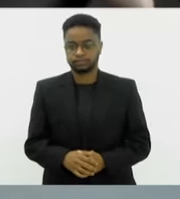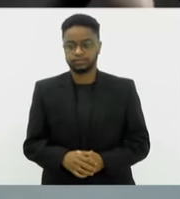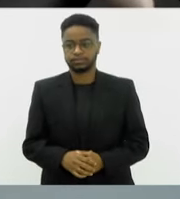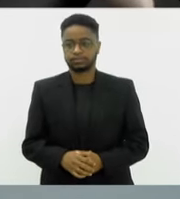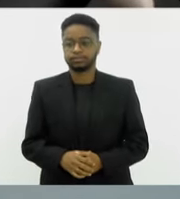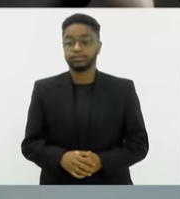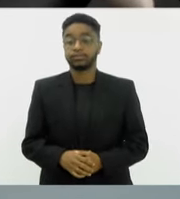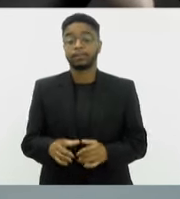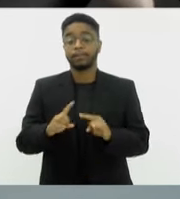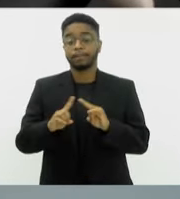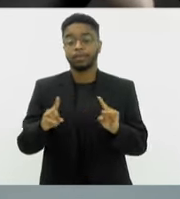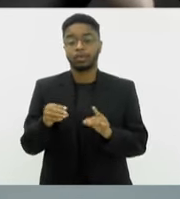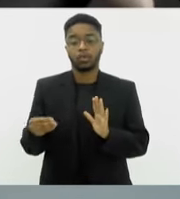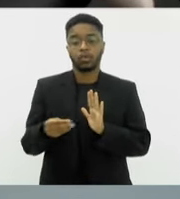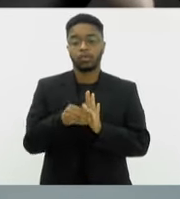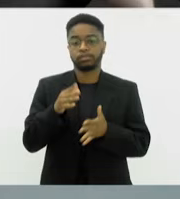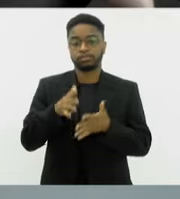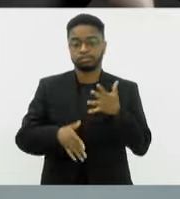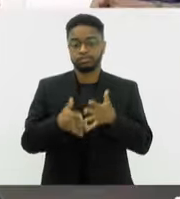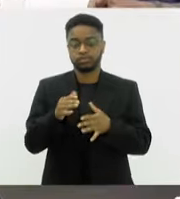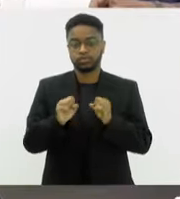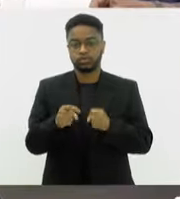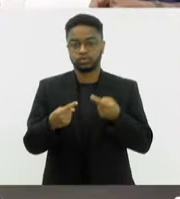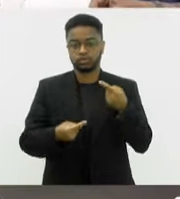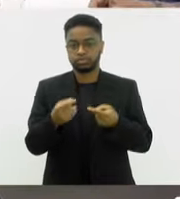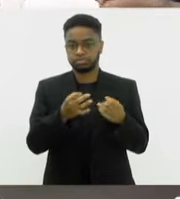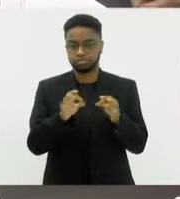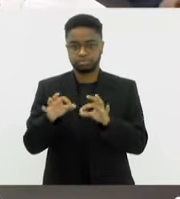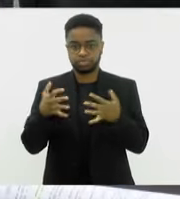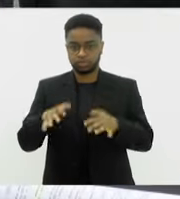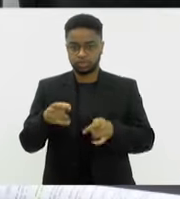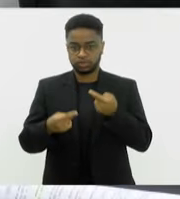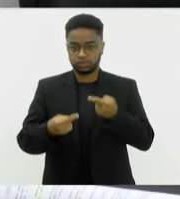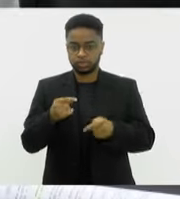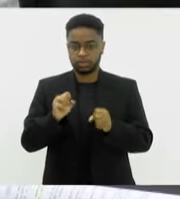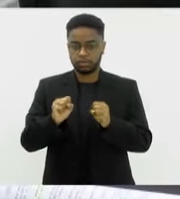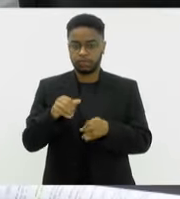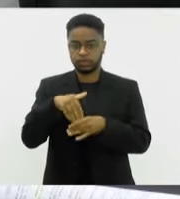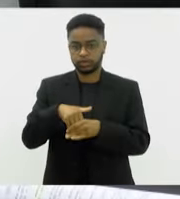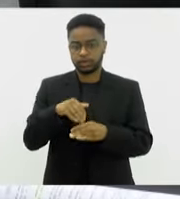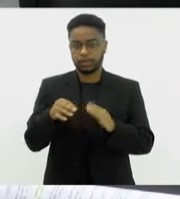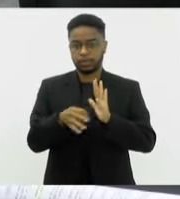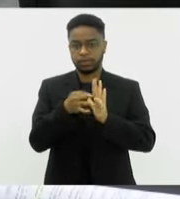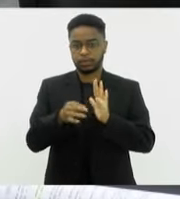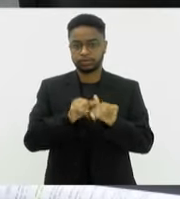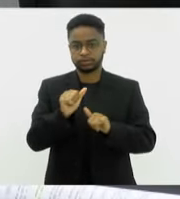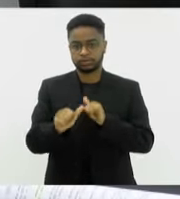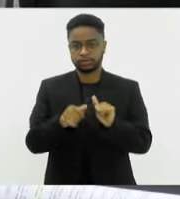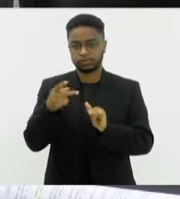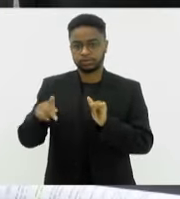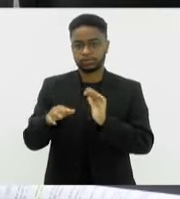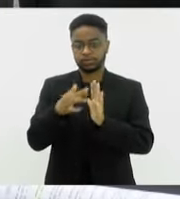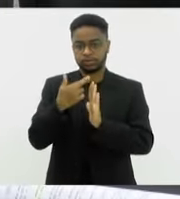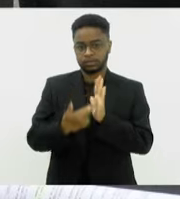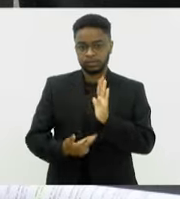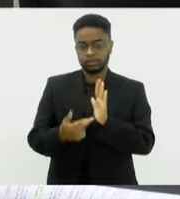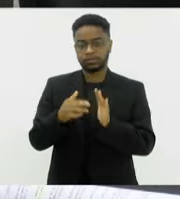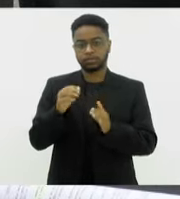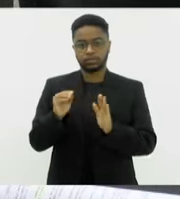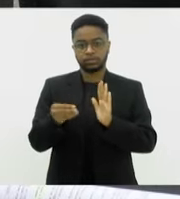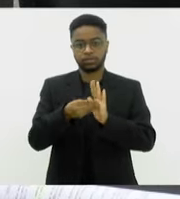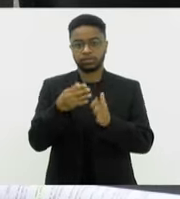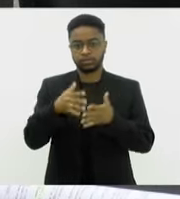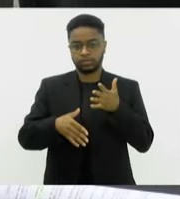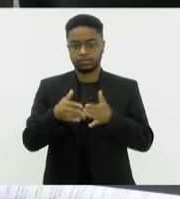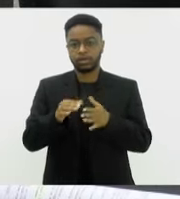Mas então, prejudicabilidade. Então, em discussão, não havendo quem queira discutir, em votação, parecer retificado pelo relator, pela prejudicabilidade, permaneça como